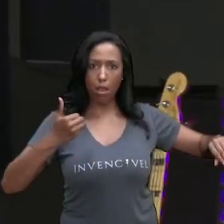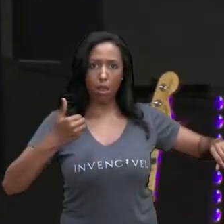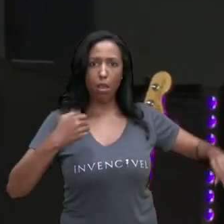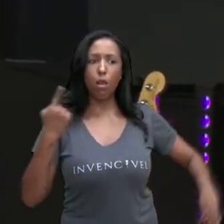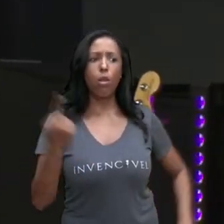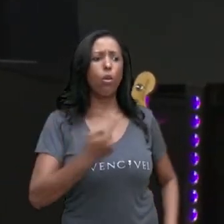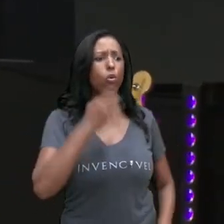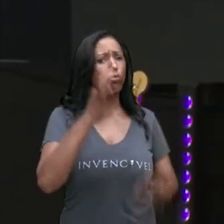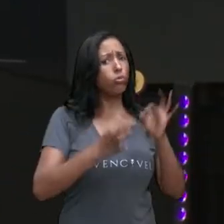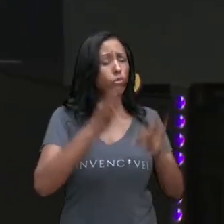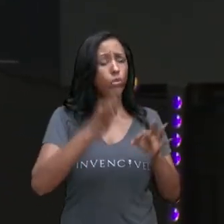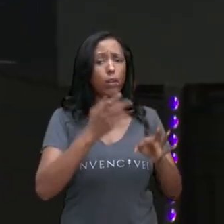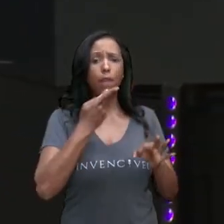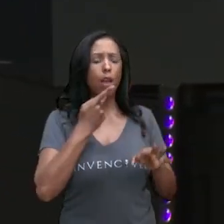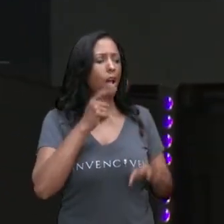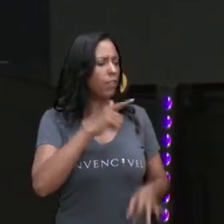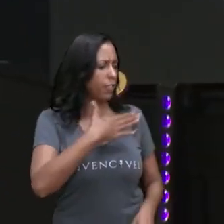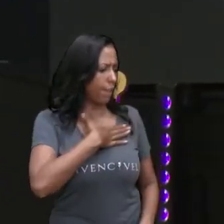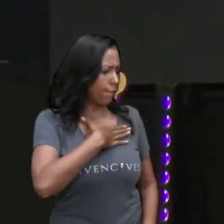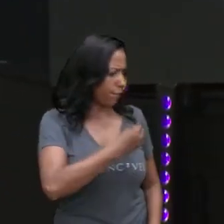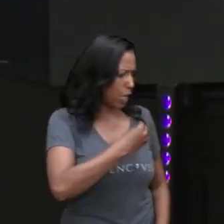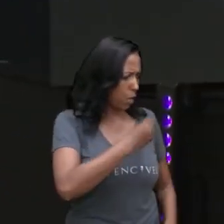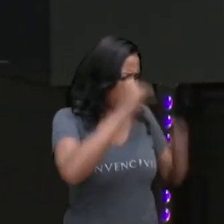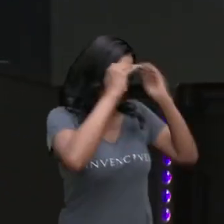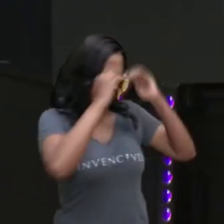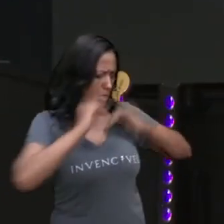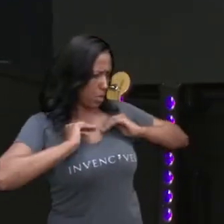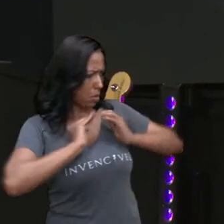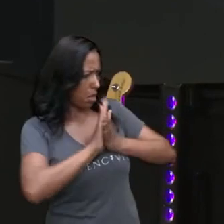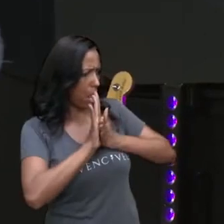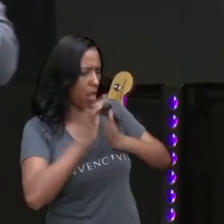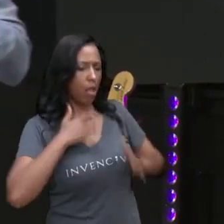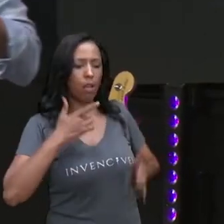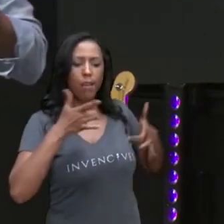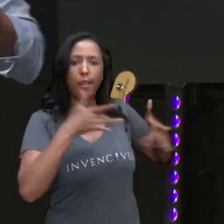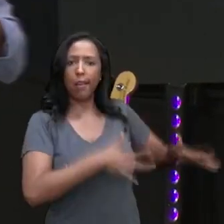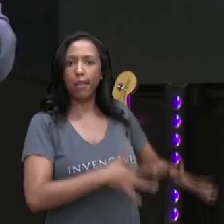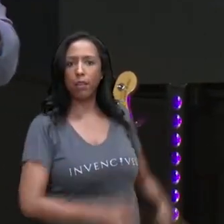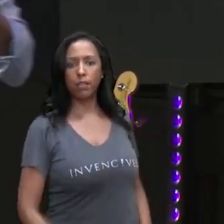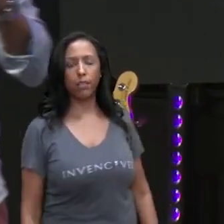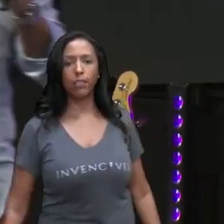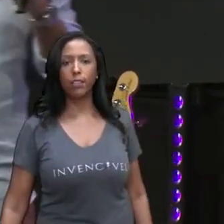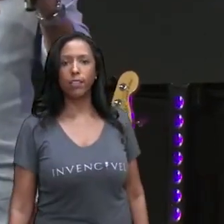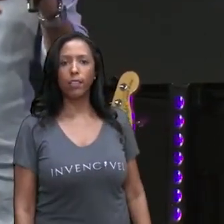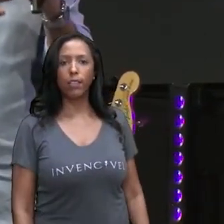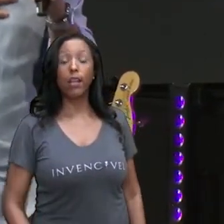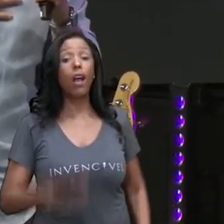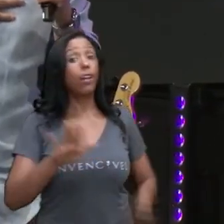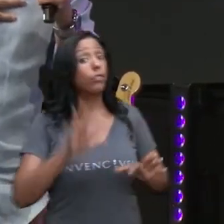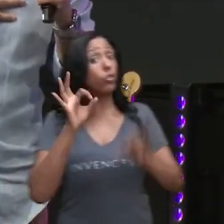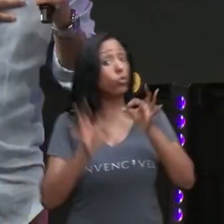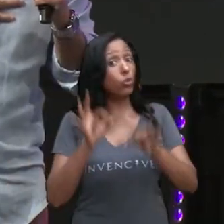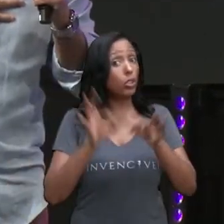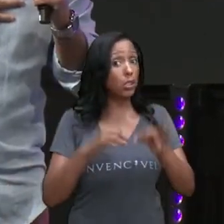filho que tinha conserto. A nossa justiça afasta da gente o nosso melhor amigo, só porque ele falou uma verdade que a